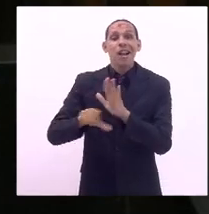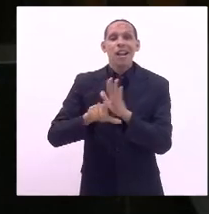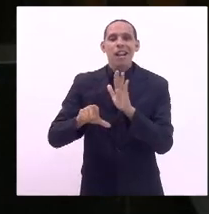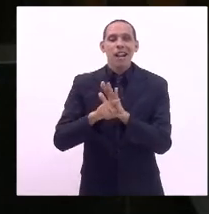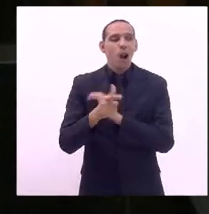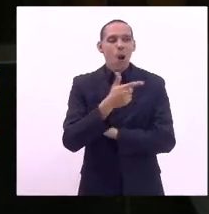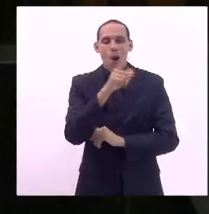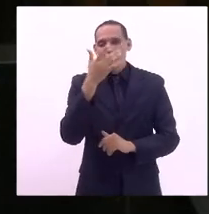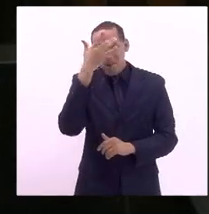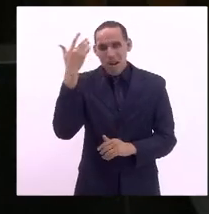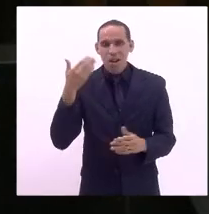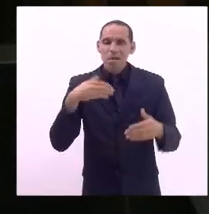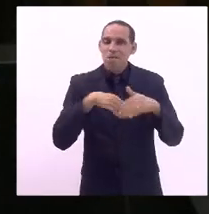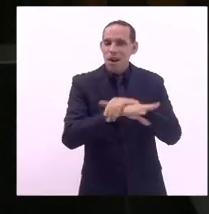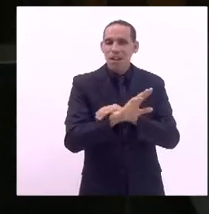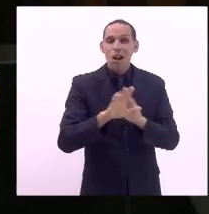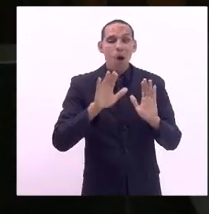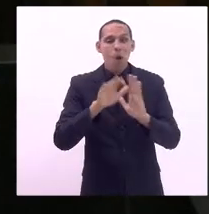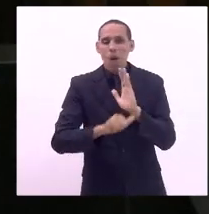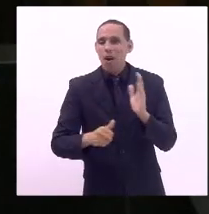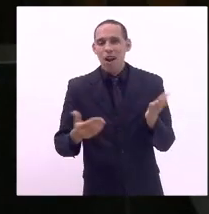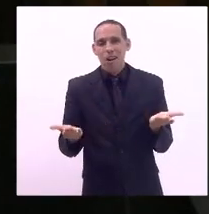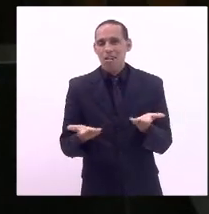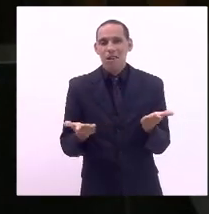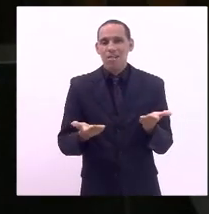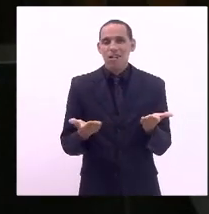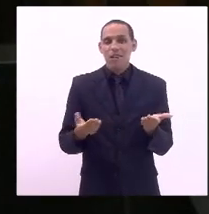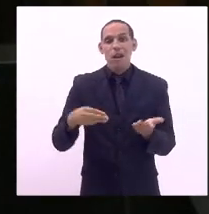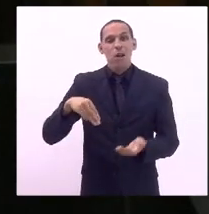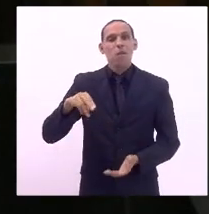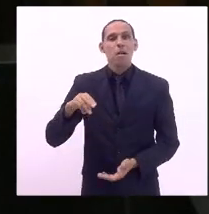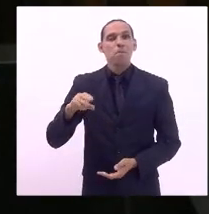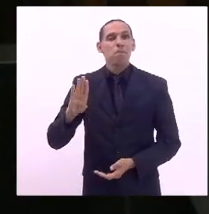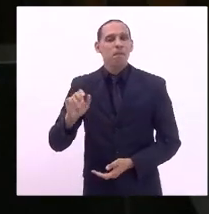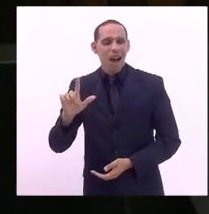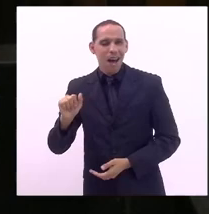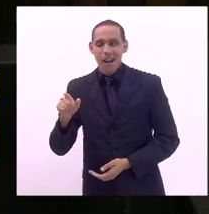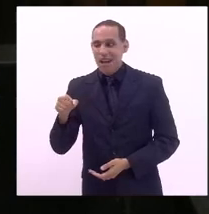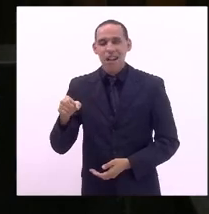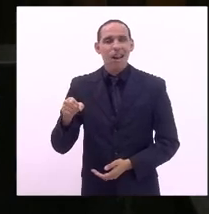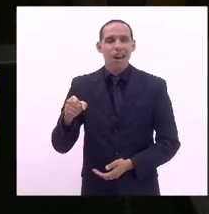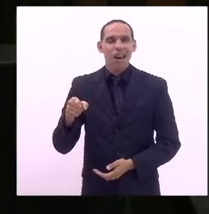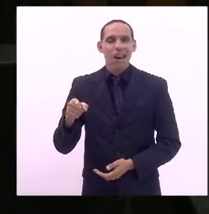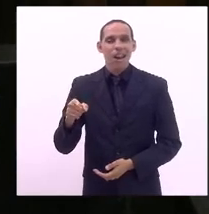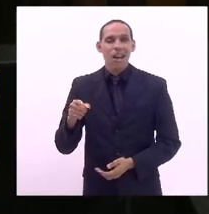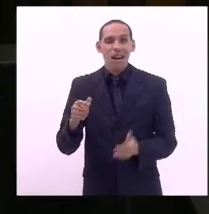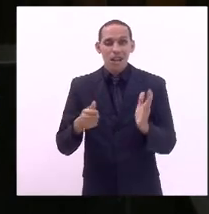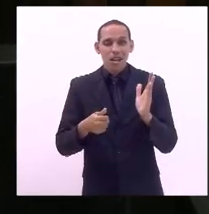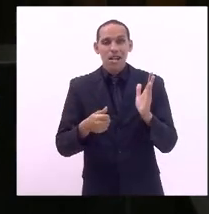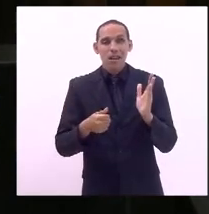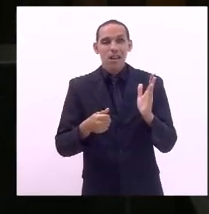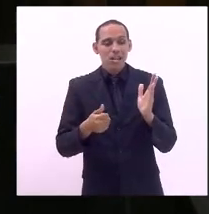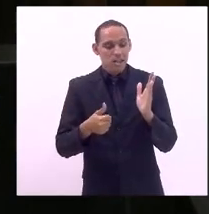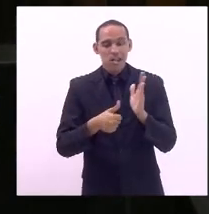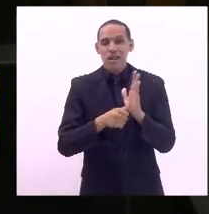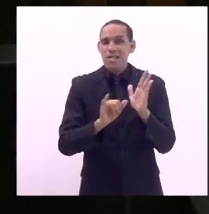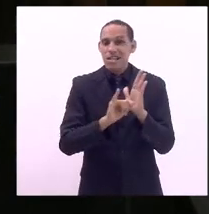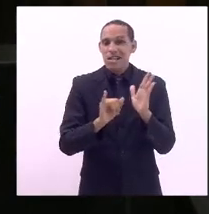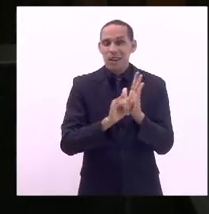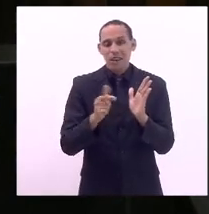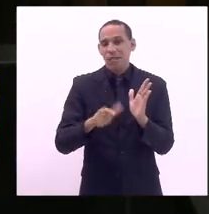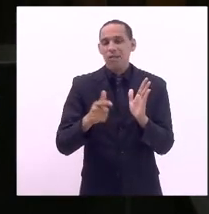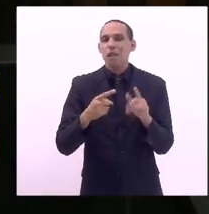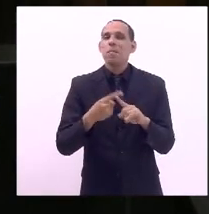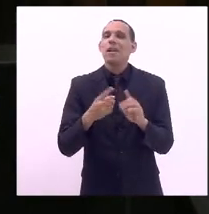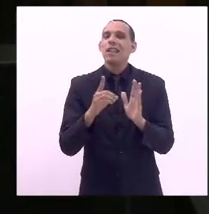pertencia a um colecionador que foi furtada, e a munição é uma munição desidentificada, porque Jair Bolsonaro